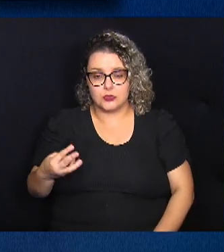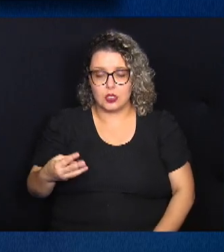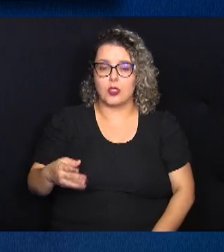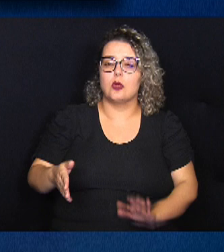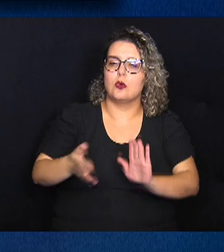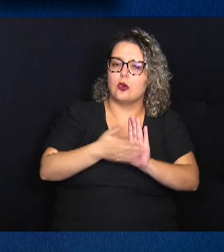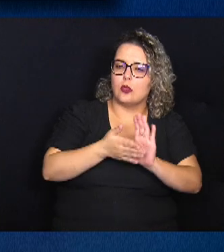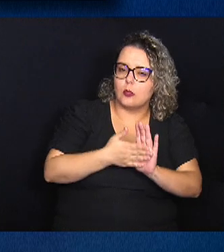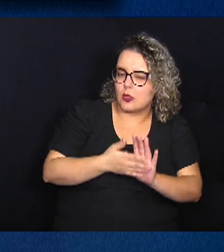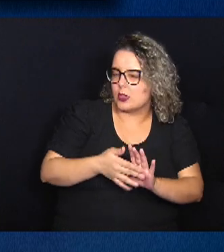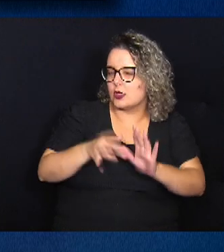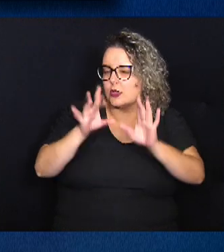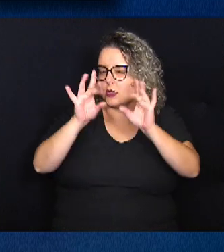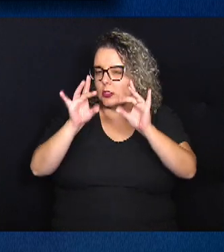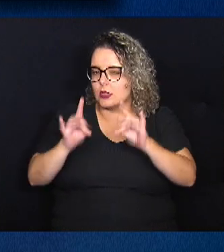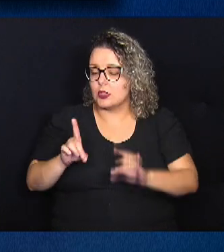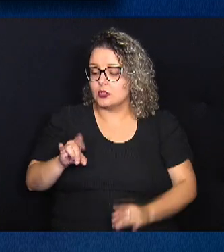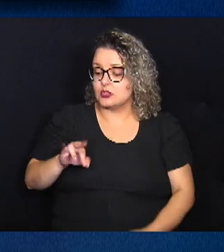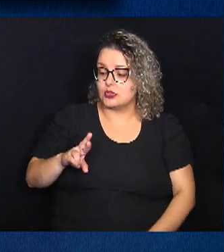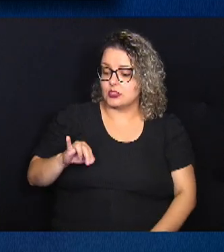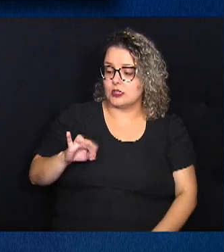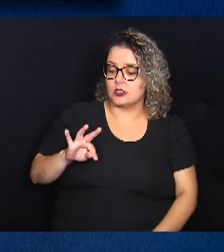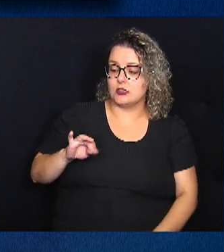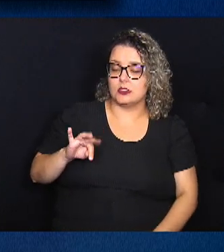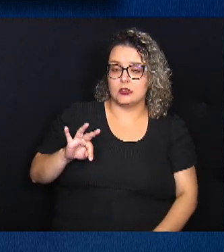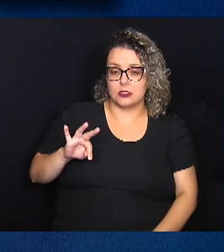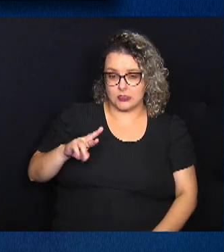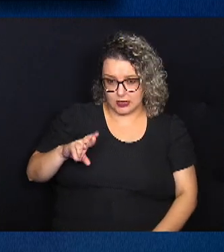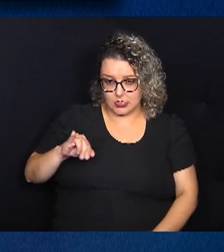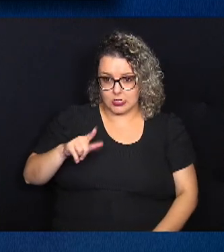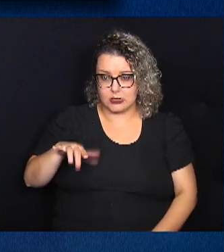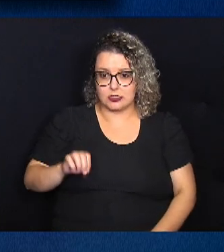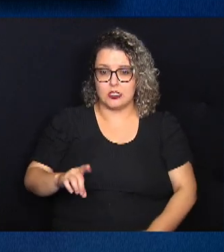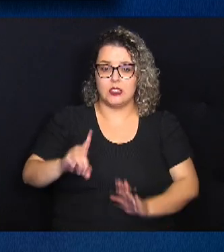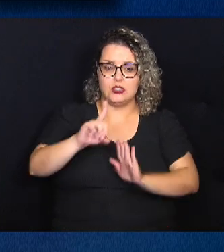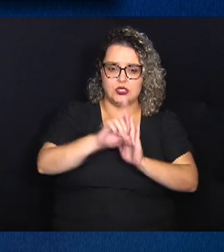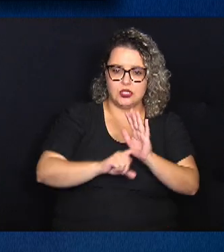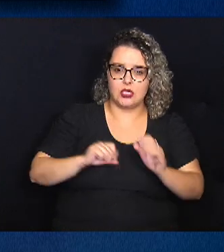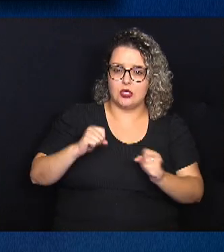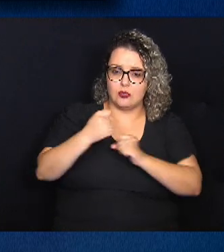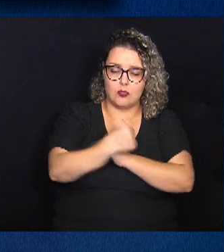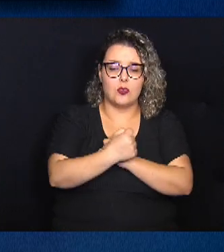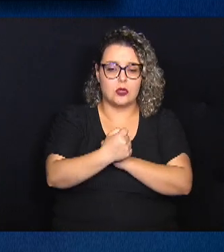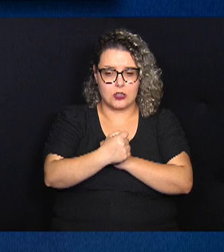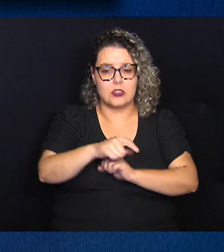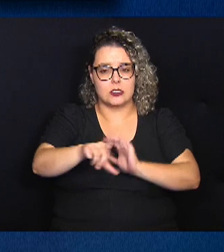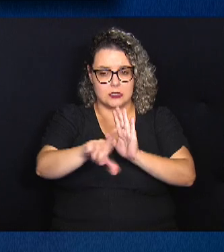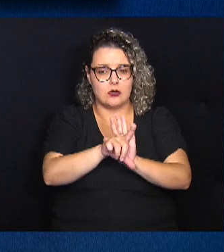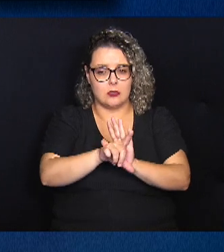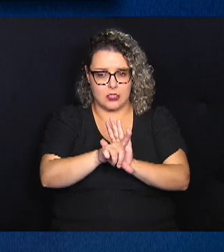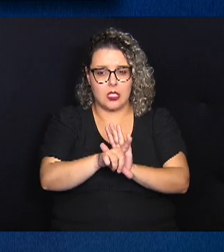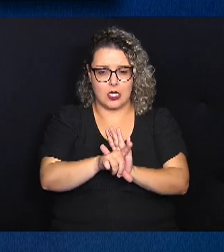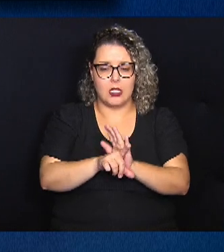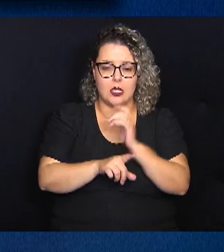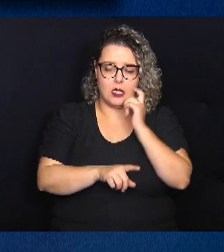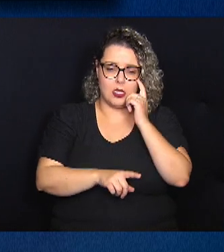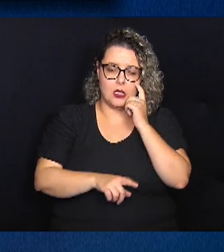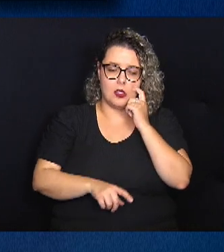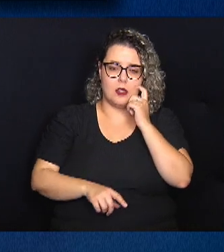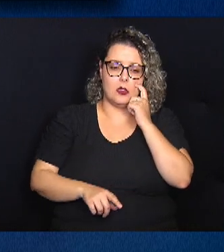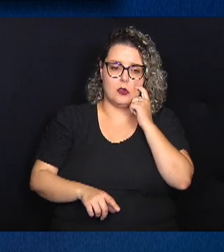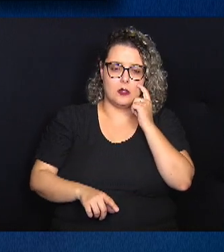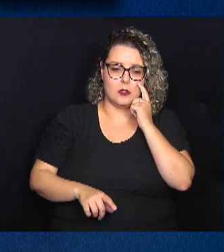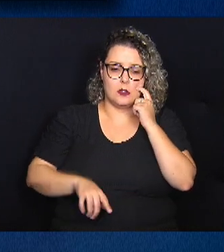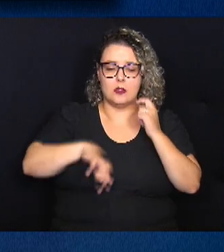incluir diretrizes do direito, proteção e bem-estar animal nas disciplinas das instituições de ensino das